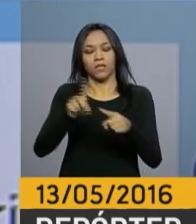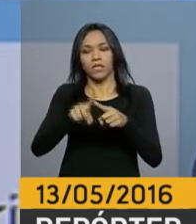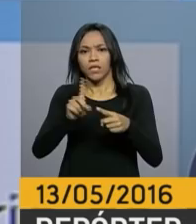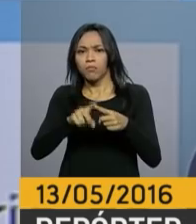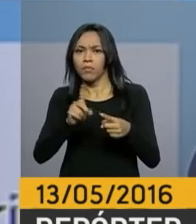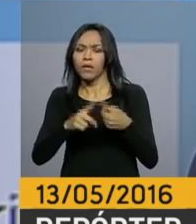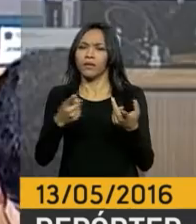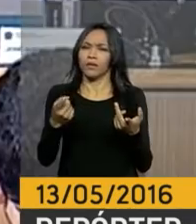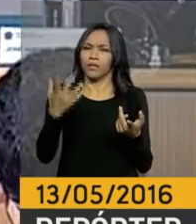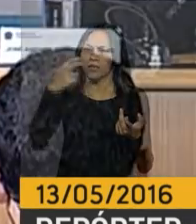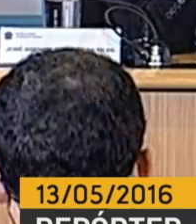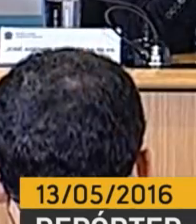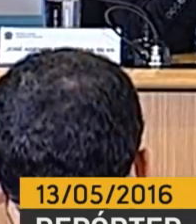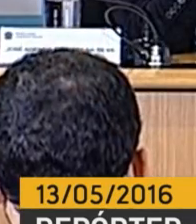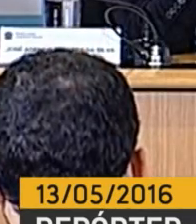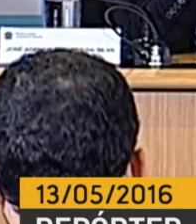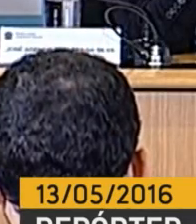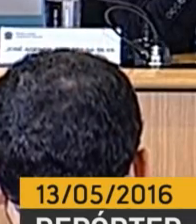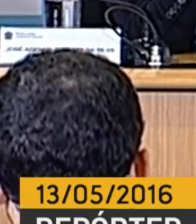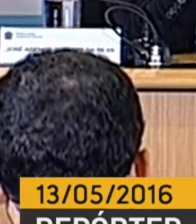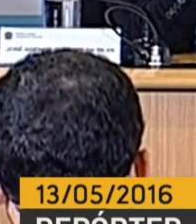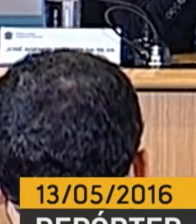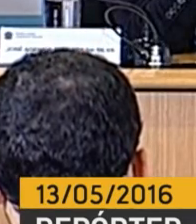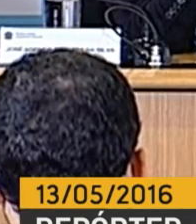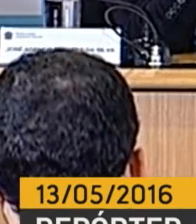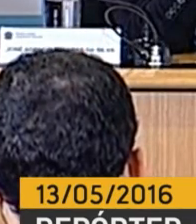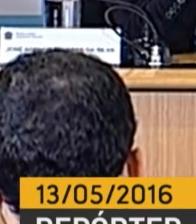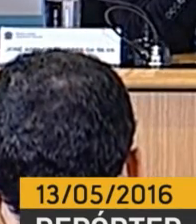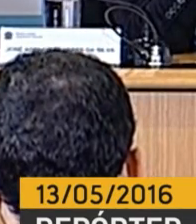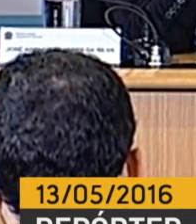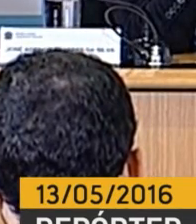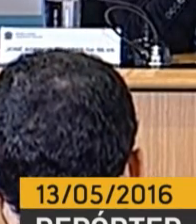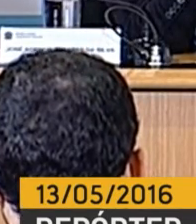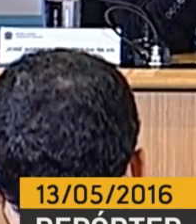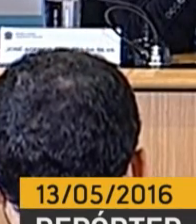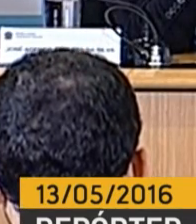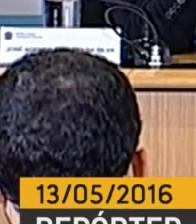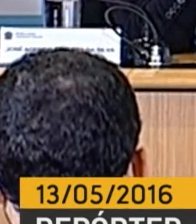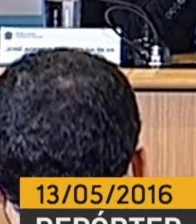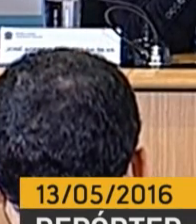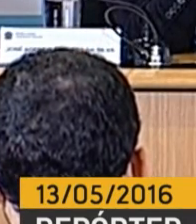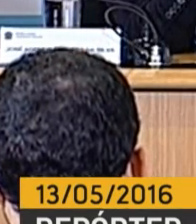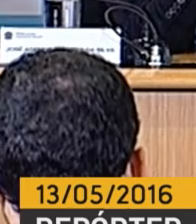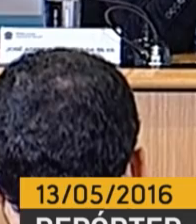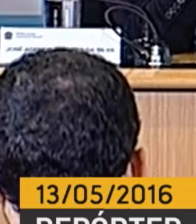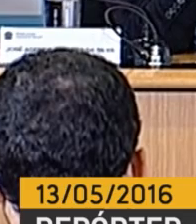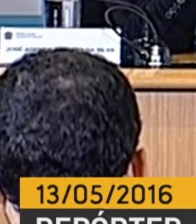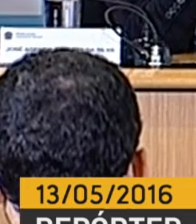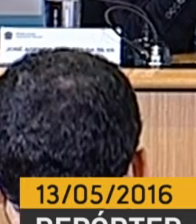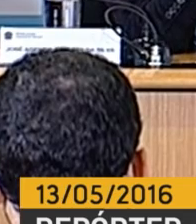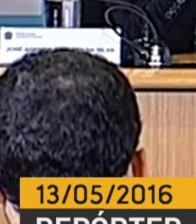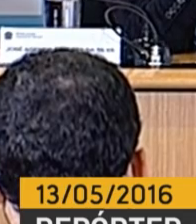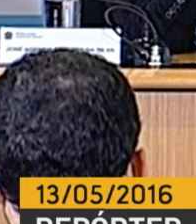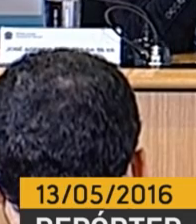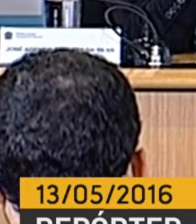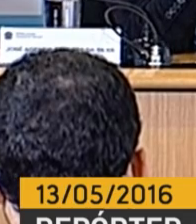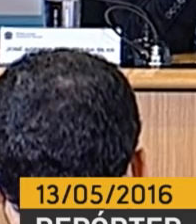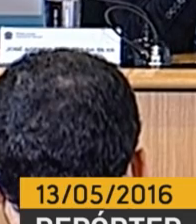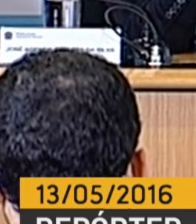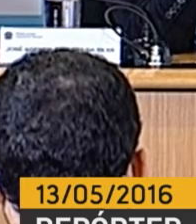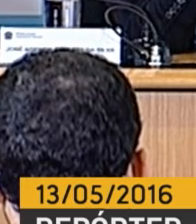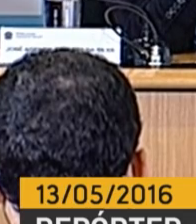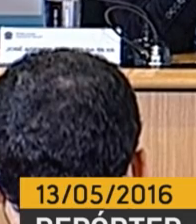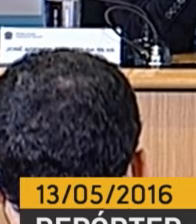o que dá certo nesse caso os recursos que faltariam devem ser reidos aí sim esses eu vou